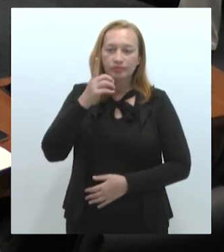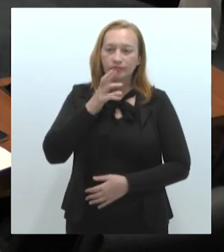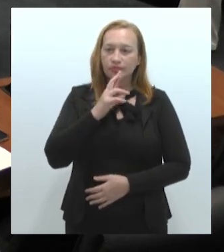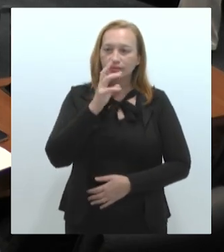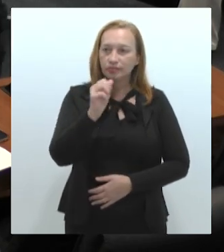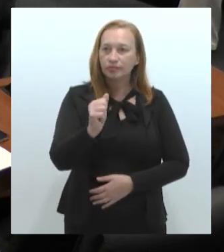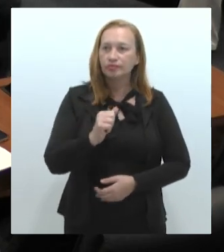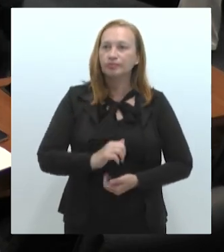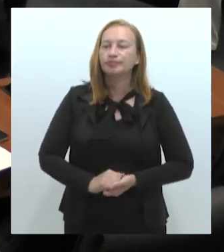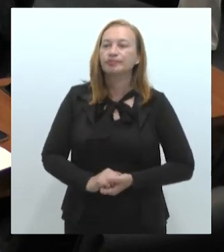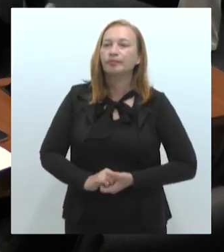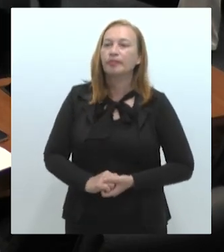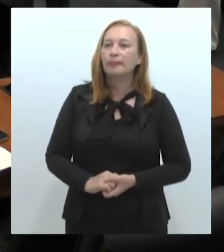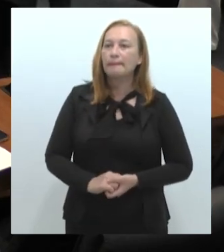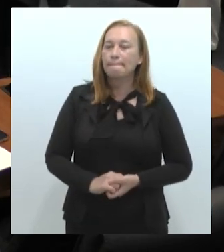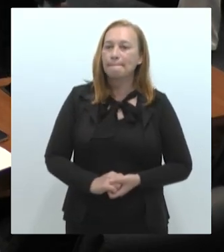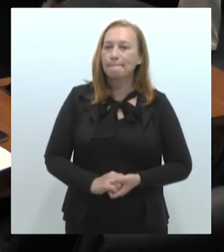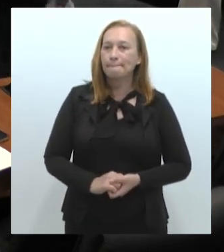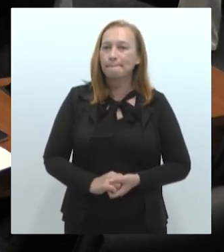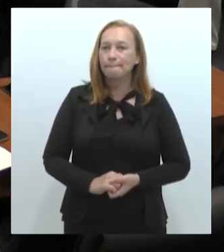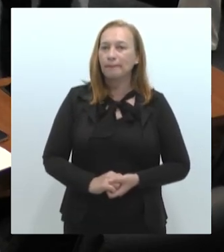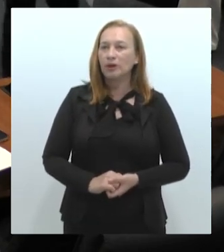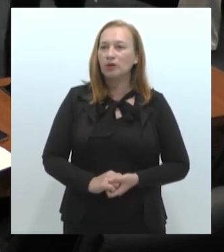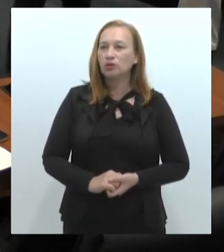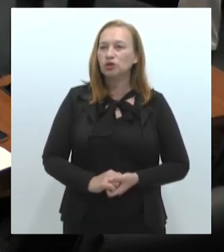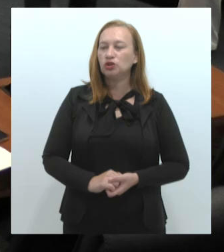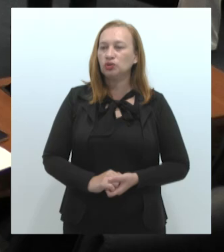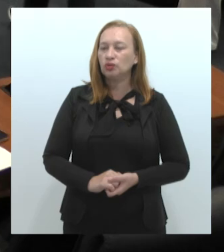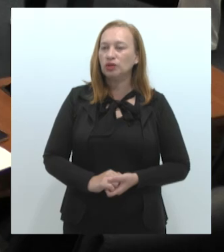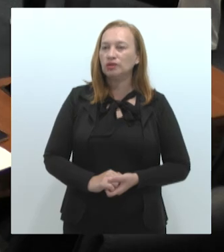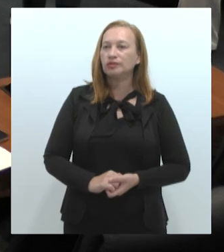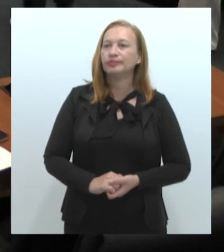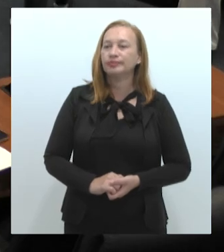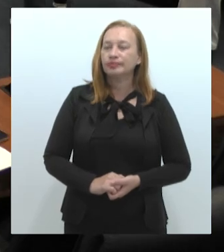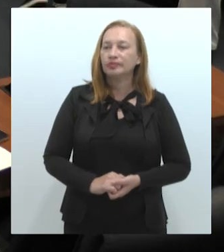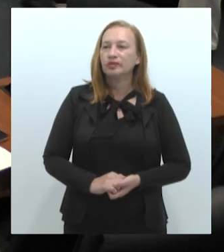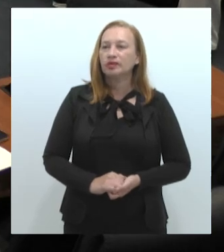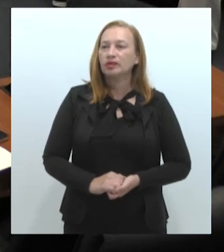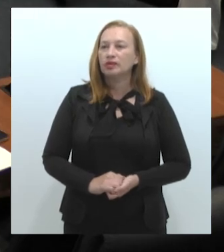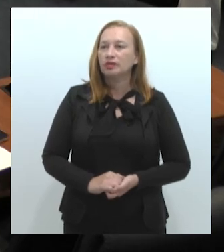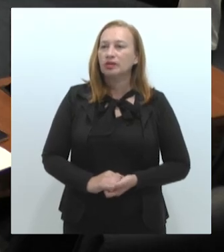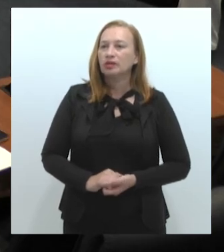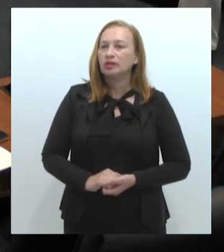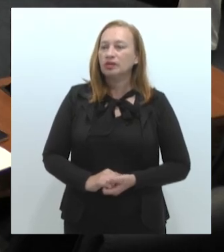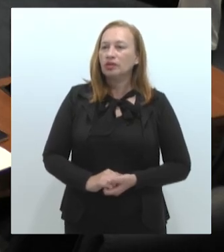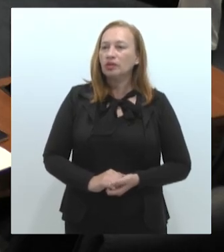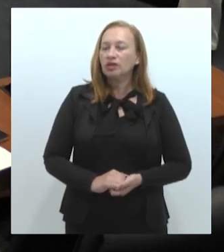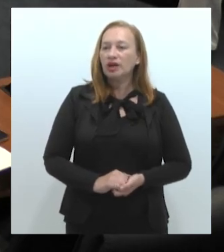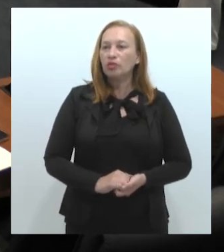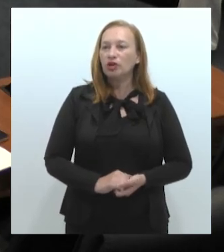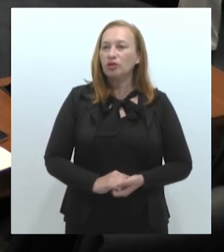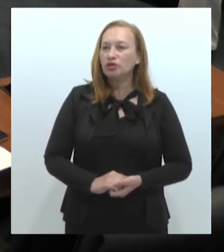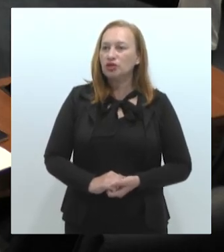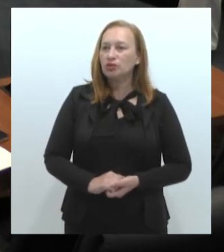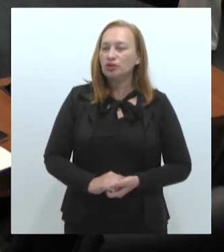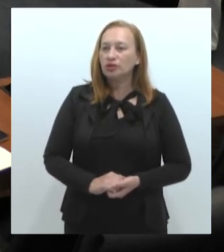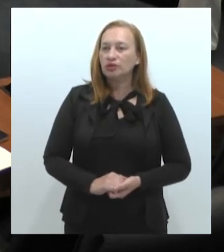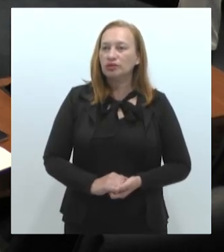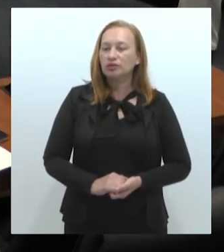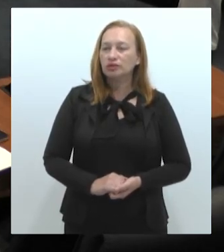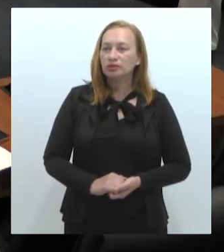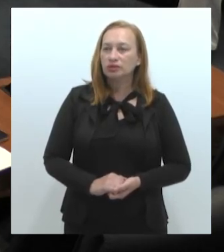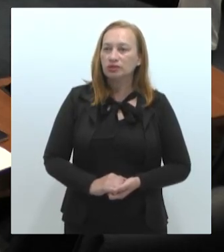Vindo diretamente de Nova York. Senhor presidente, parecer